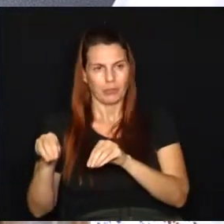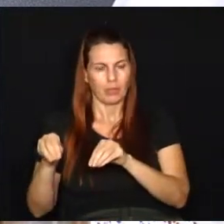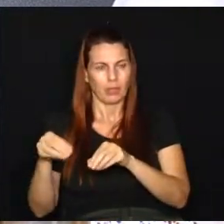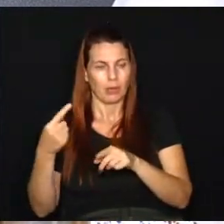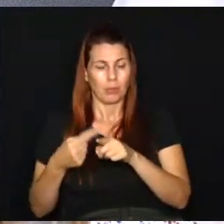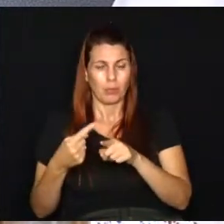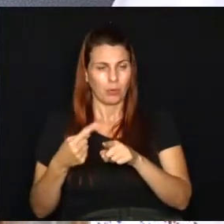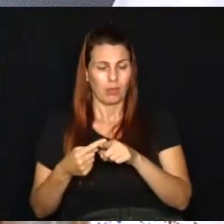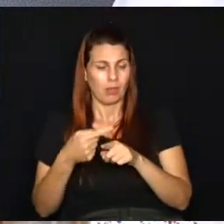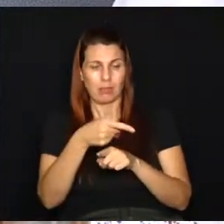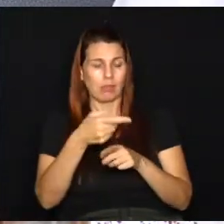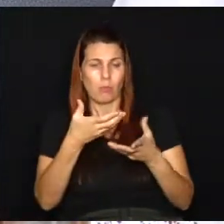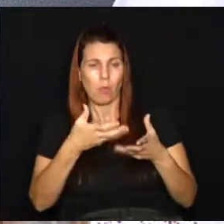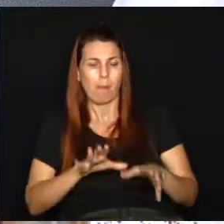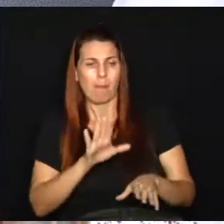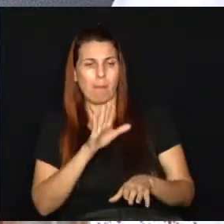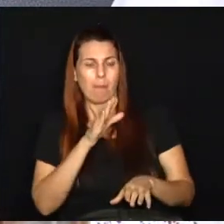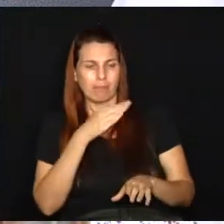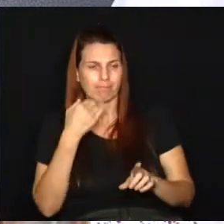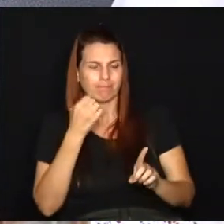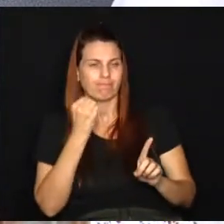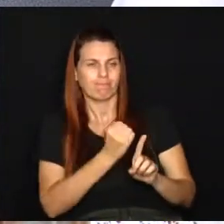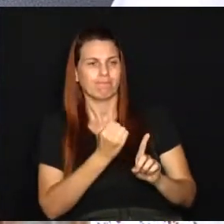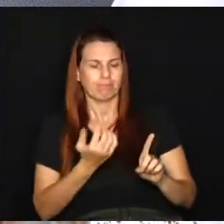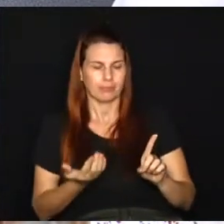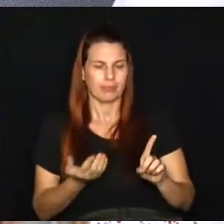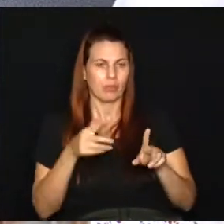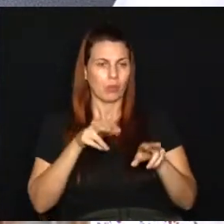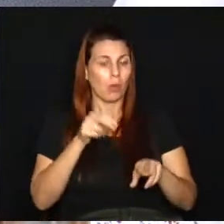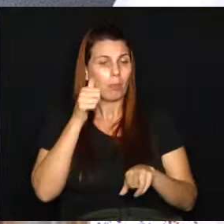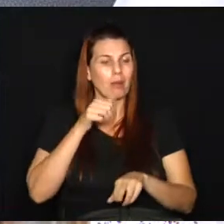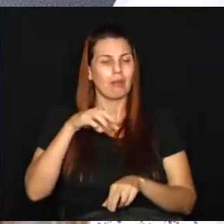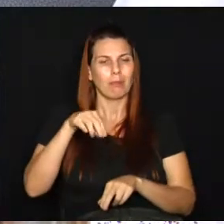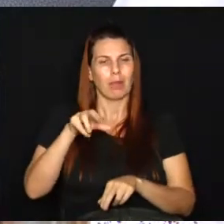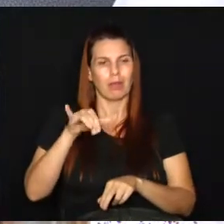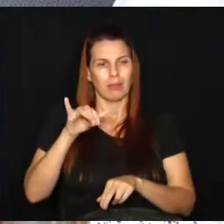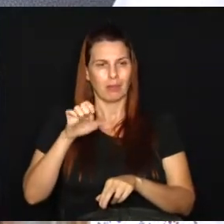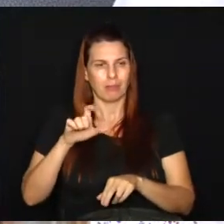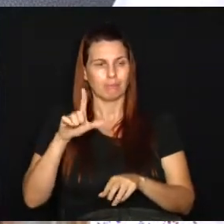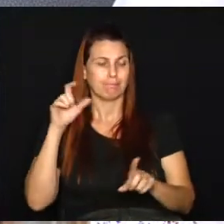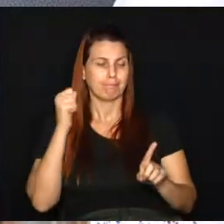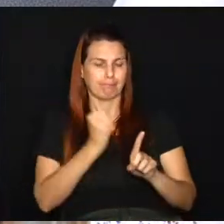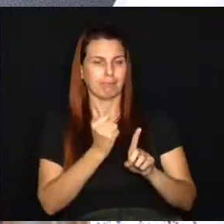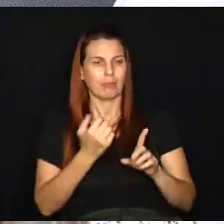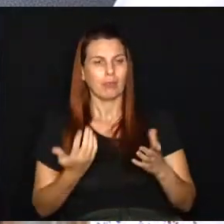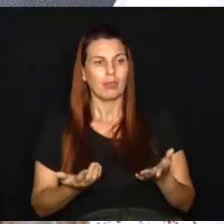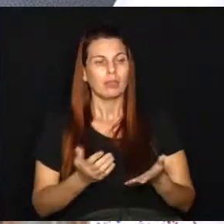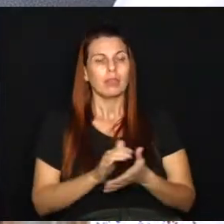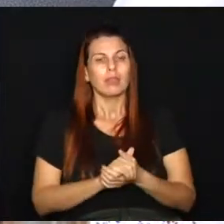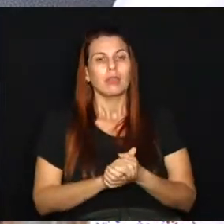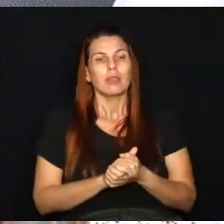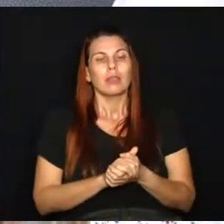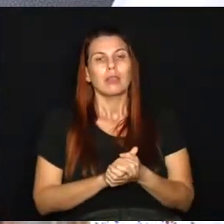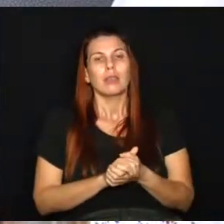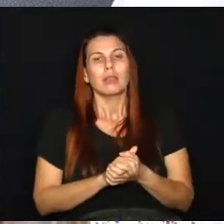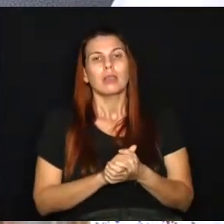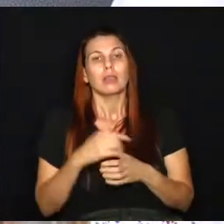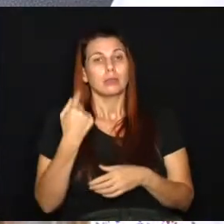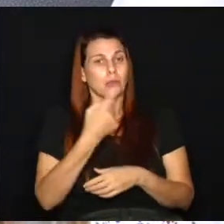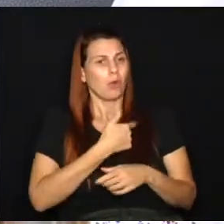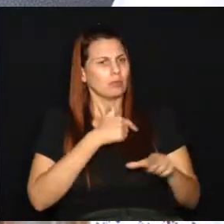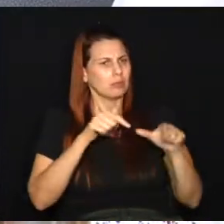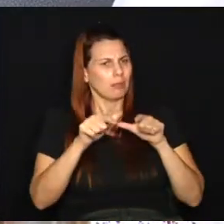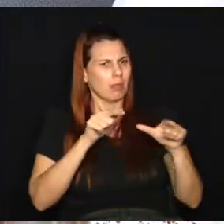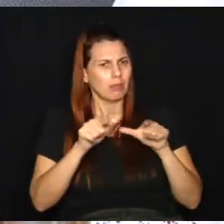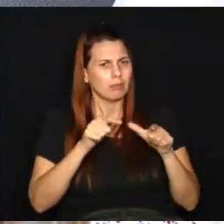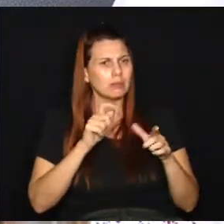morto como Marielle, né, não ser assassinado como Marielle. Então, nós, trabalhadoras